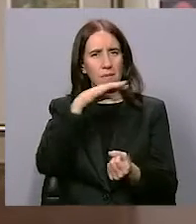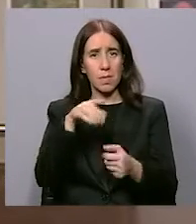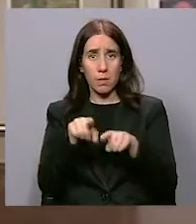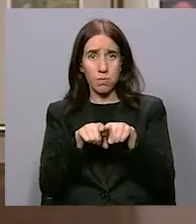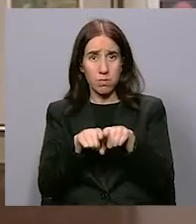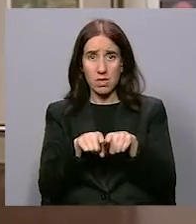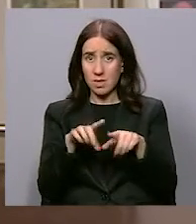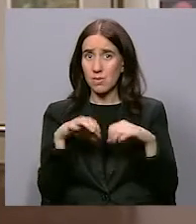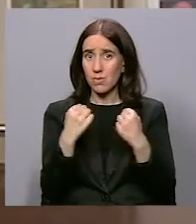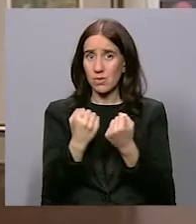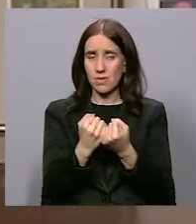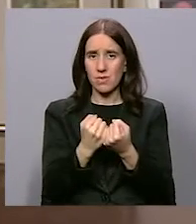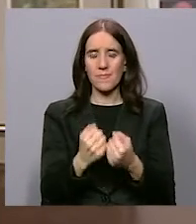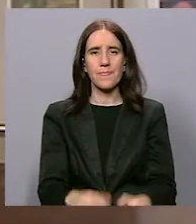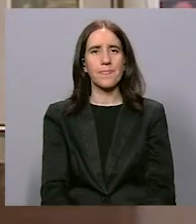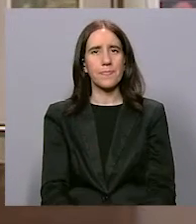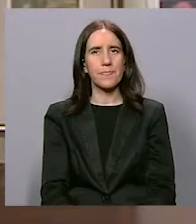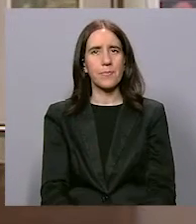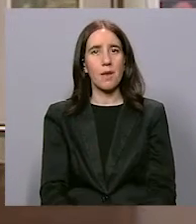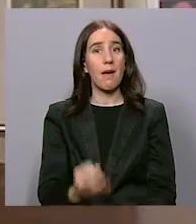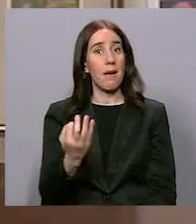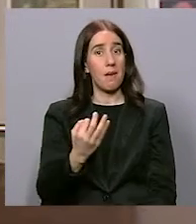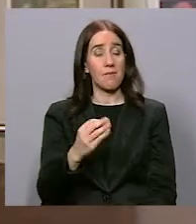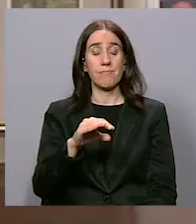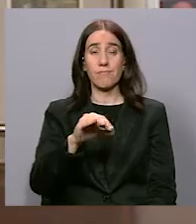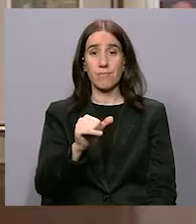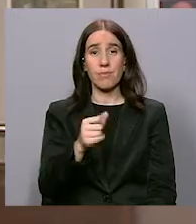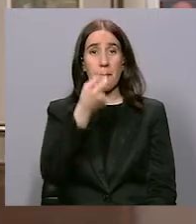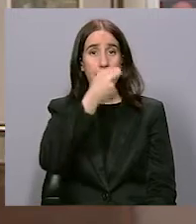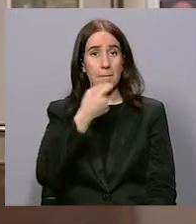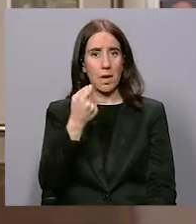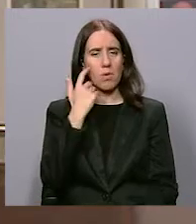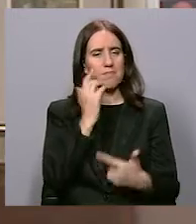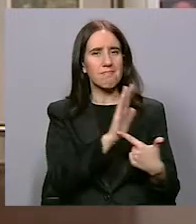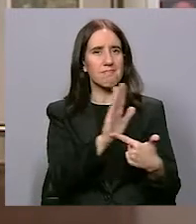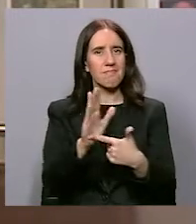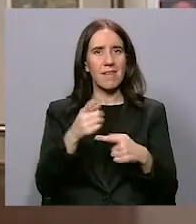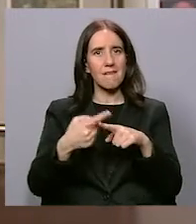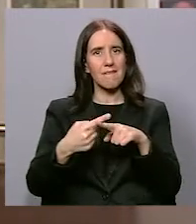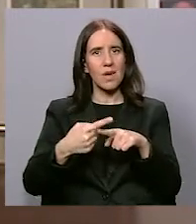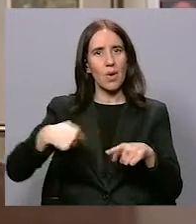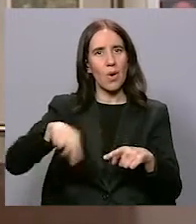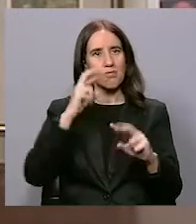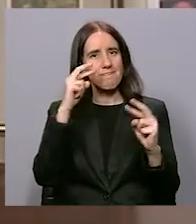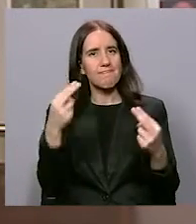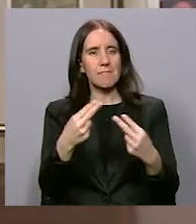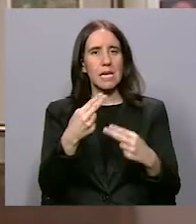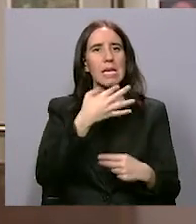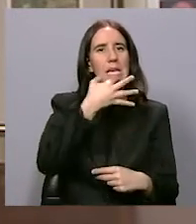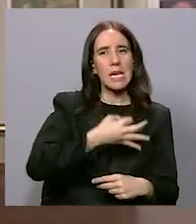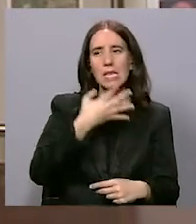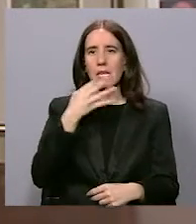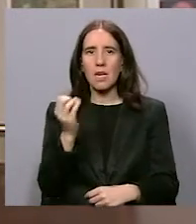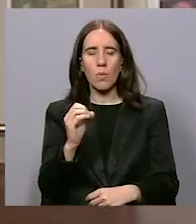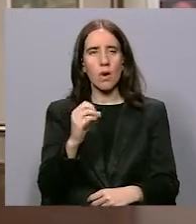políticas e sociais ao invés em maio se tornou como vibramos crentes e não crentes